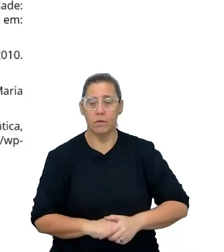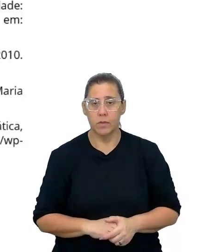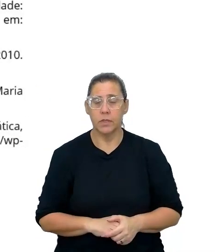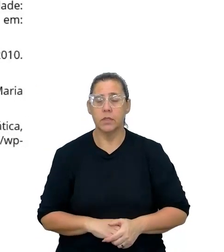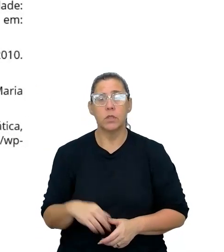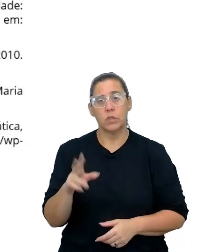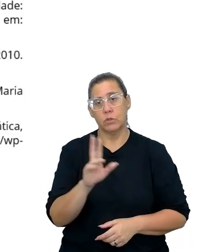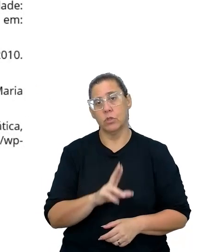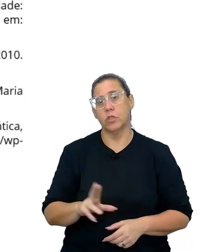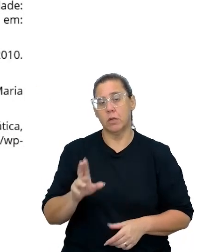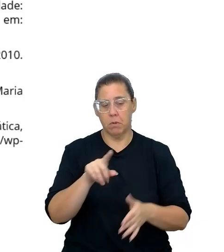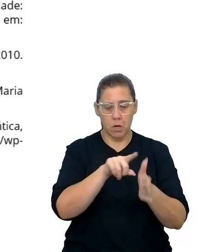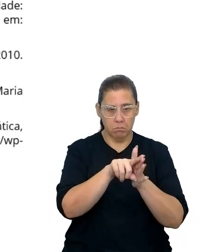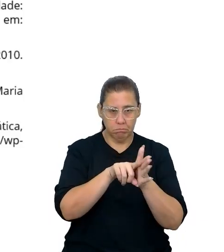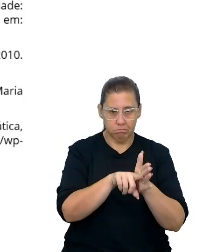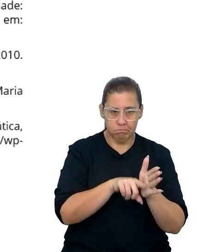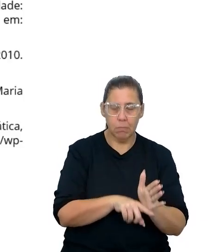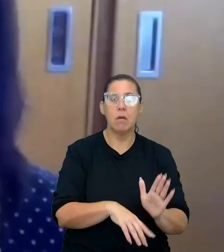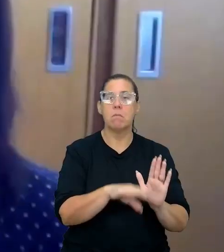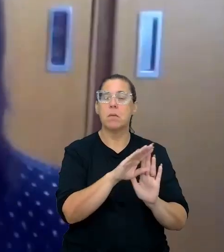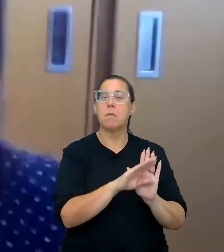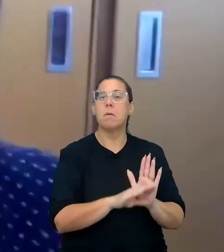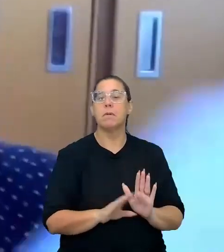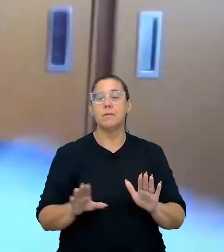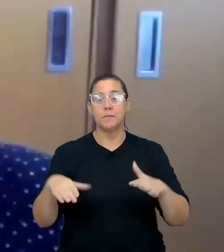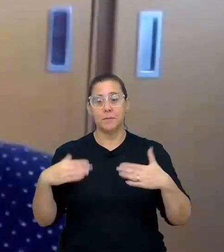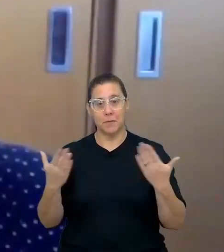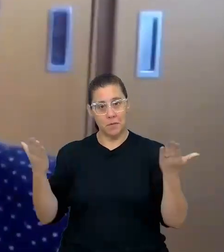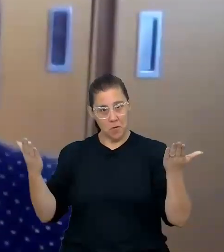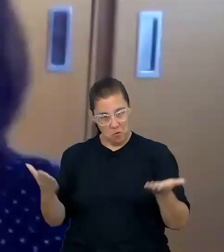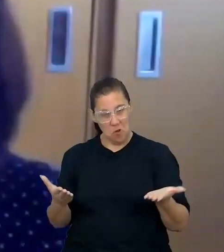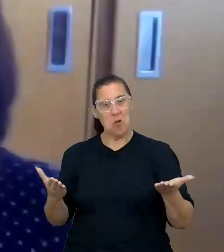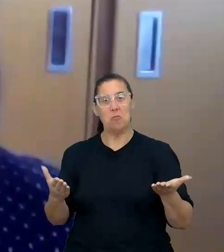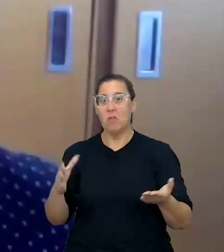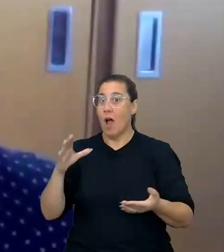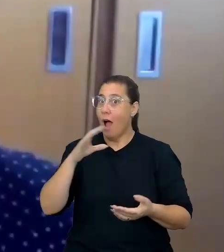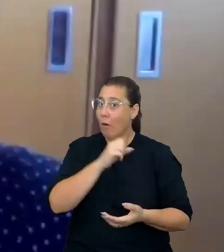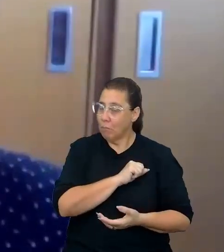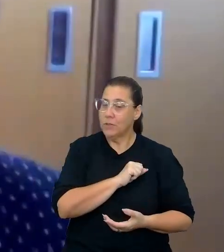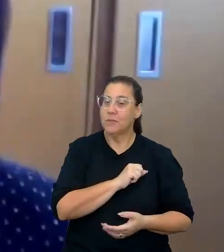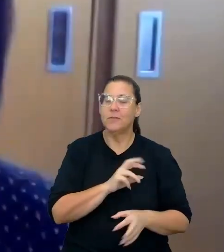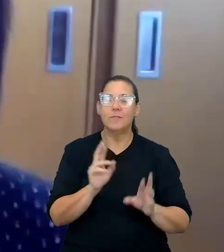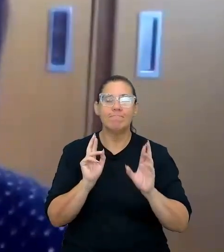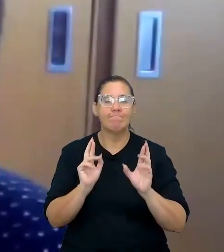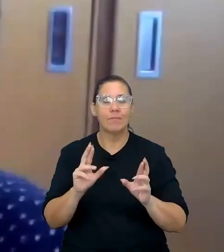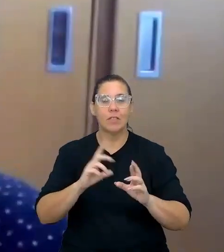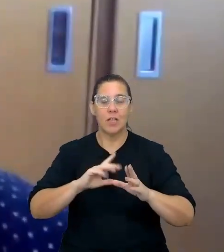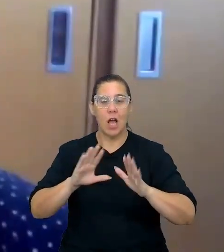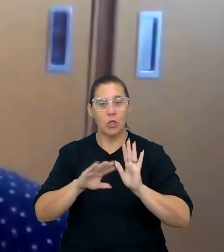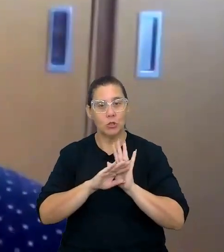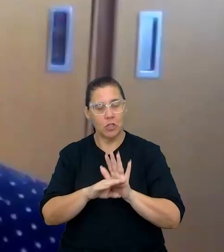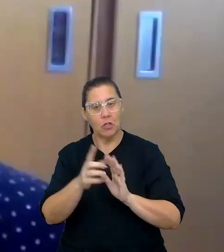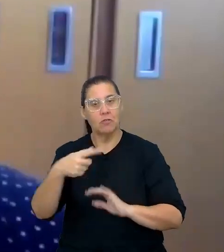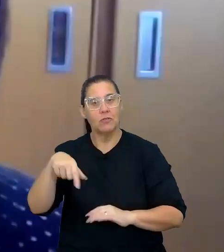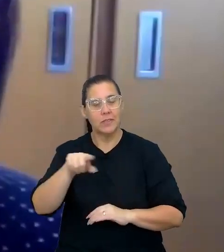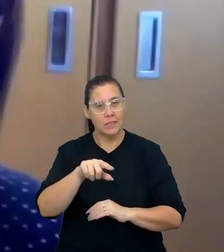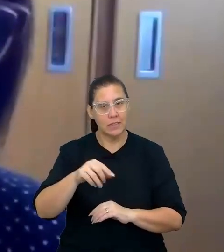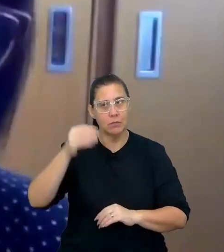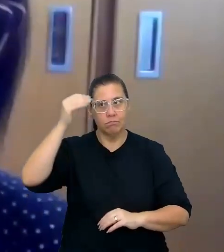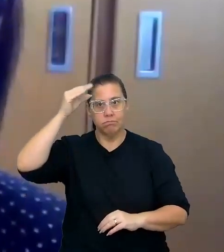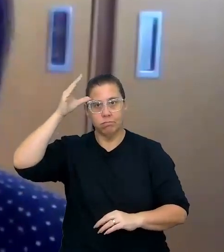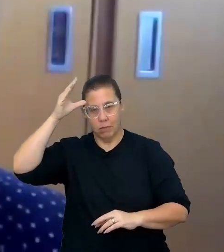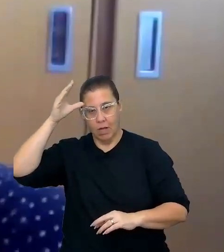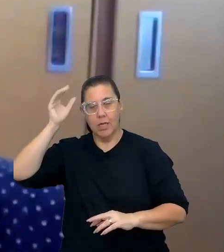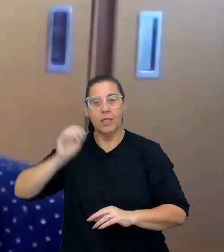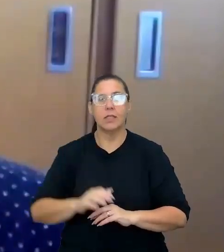que utilizamos na nossa pauta. Bom, gente, hoje foi bastante rapidinho, eu espero ter contribuído com os conhecimentos